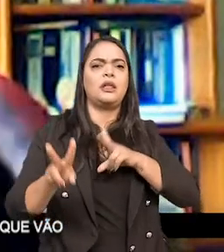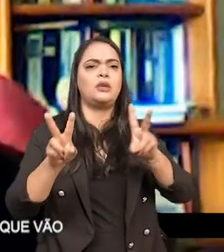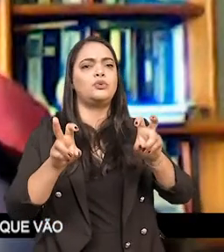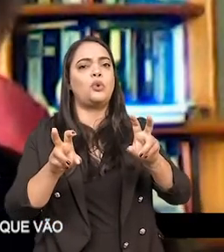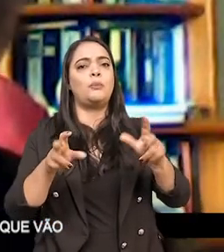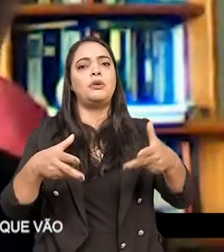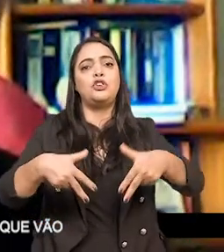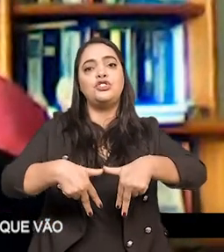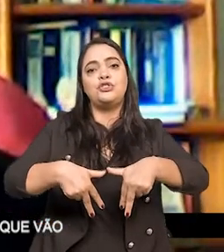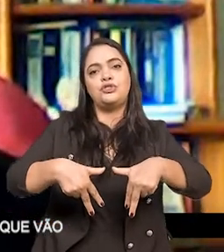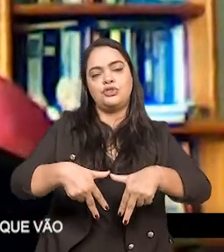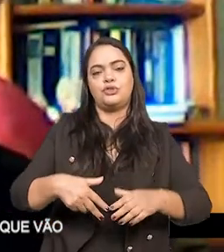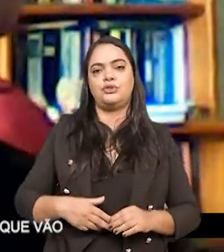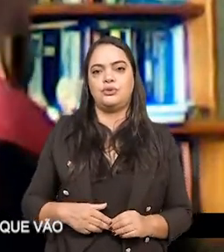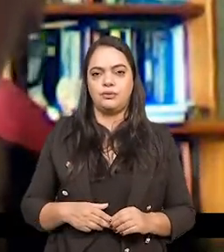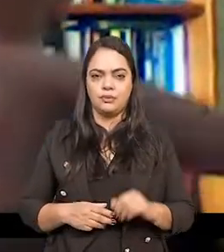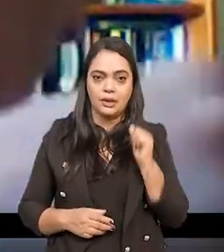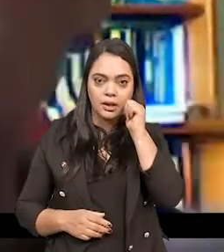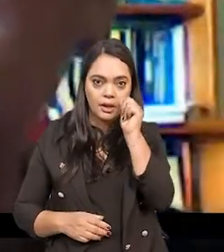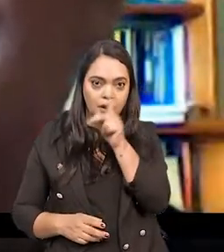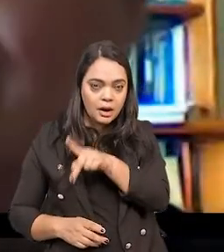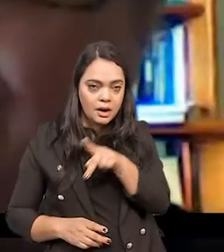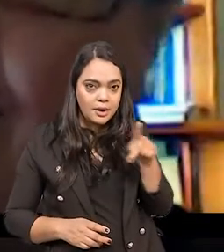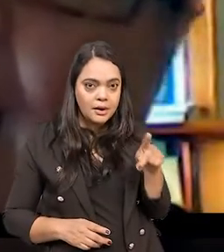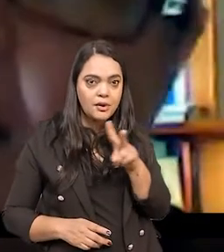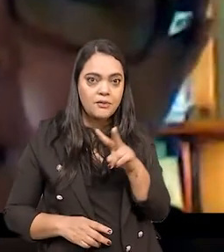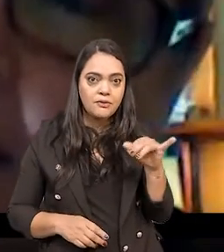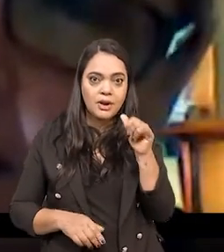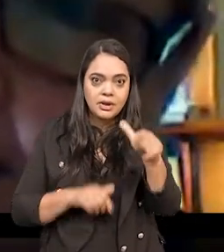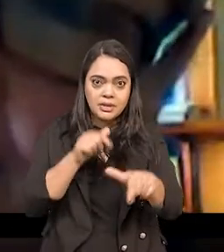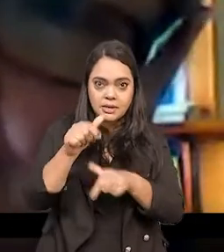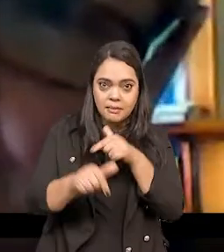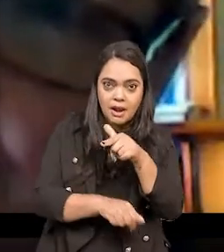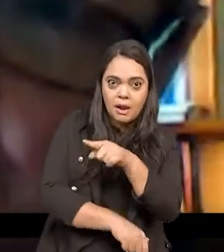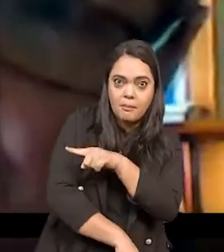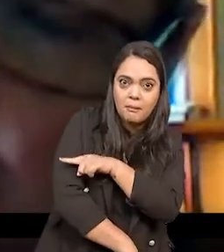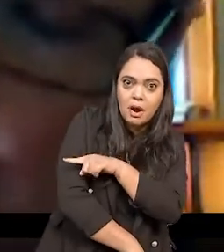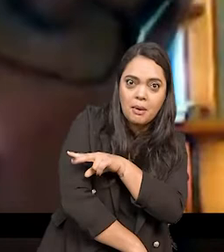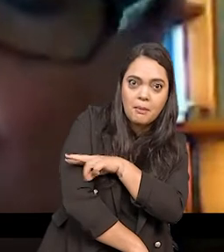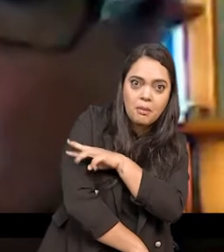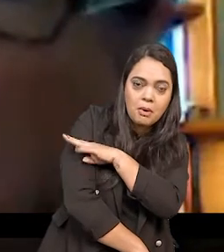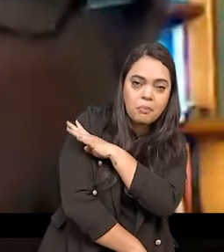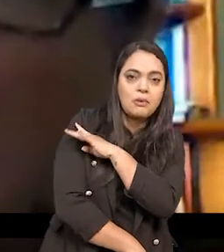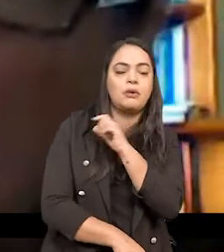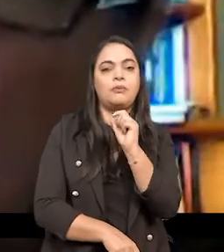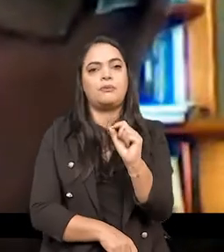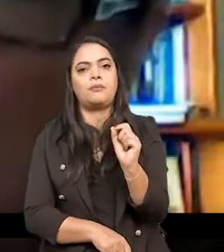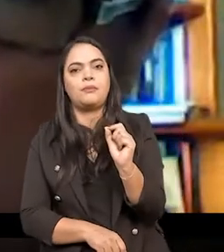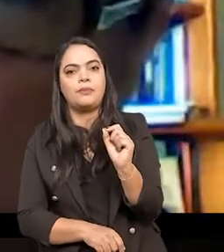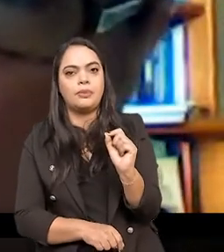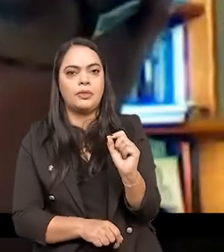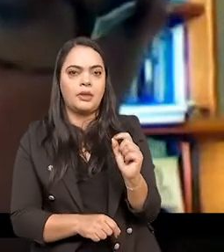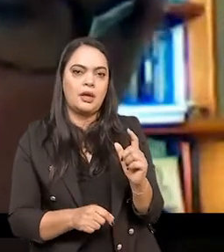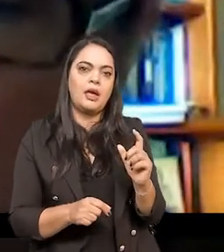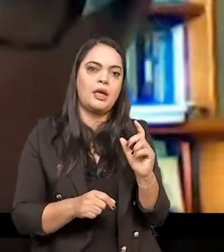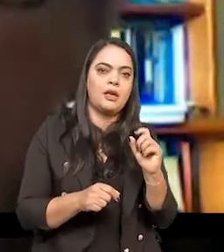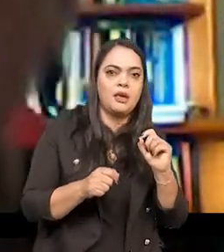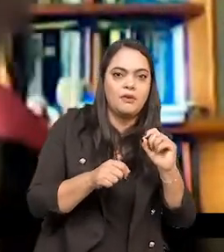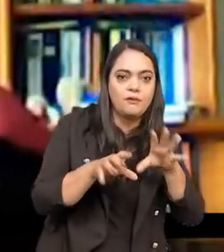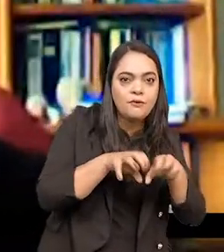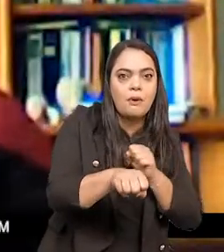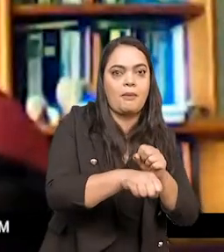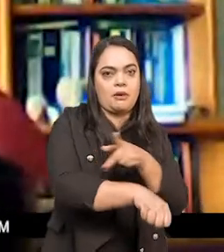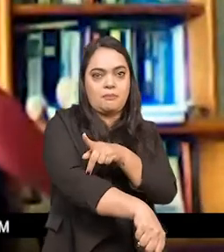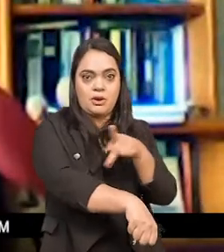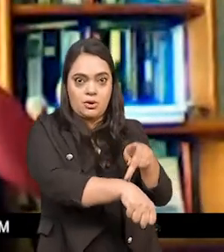As professoras que vão trabalhar nas séries iniciais, e passam pelos cursos de pedagogia, a maioria,